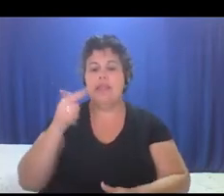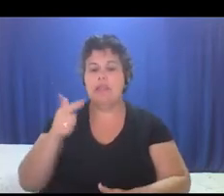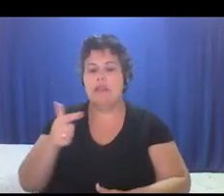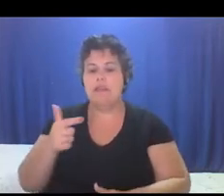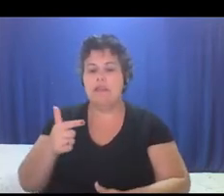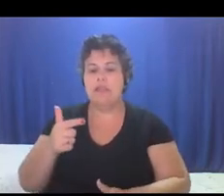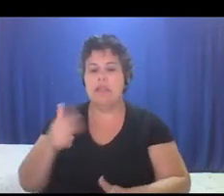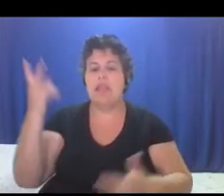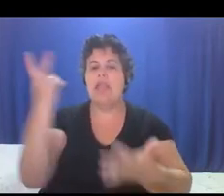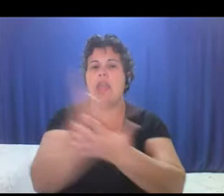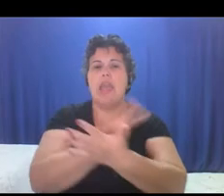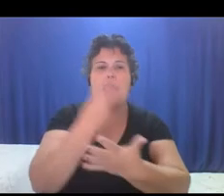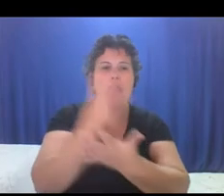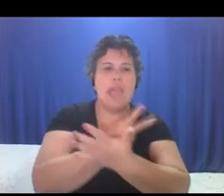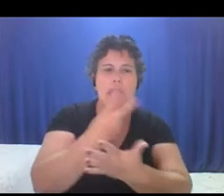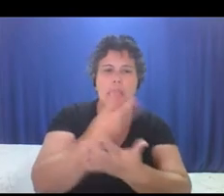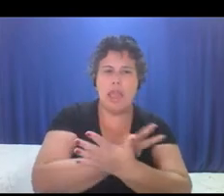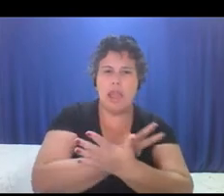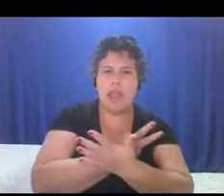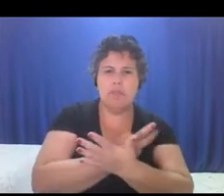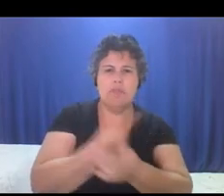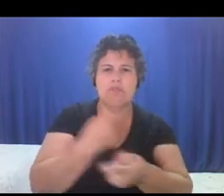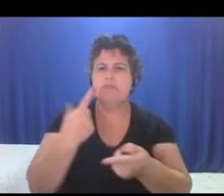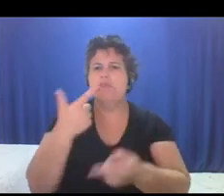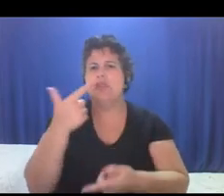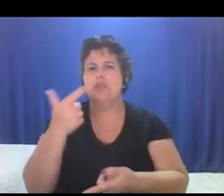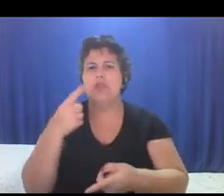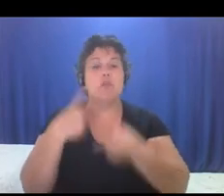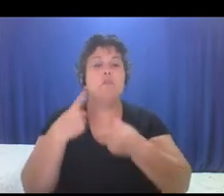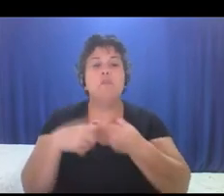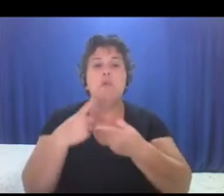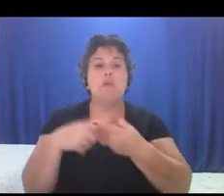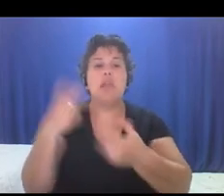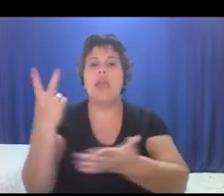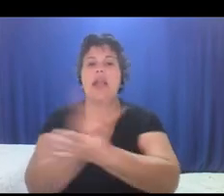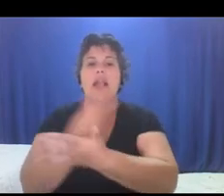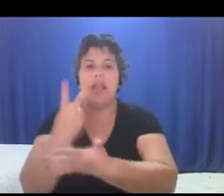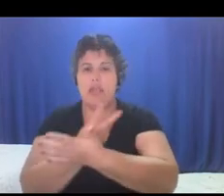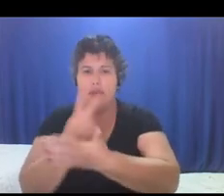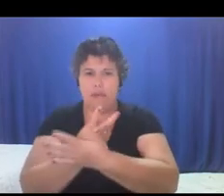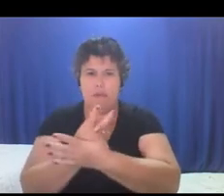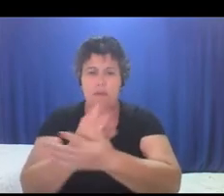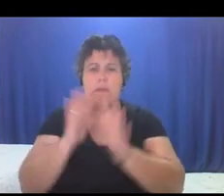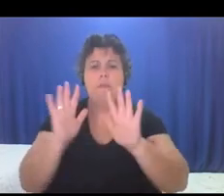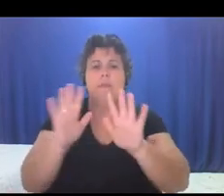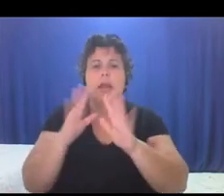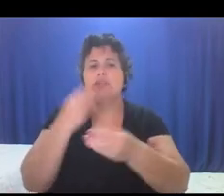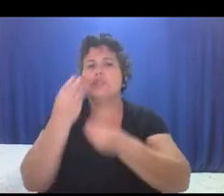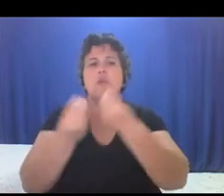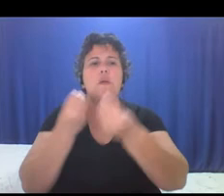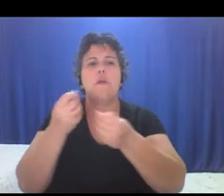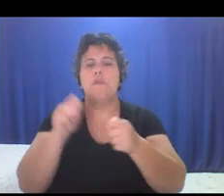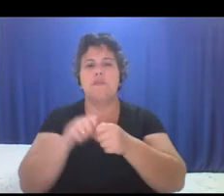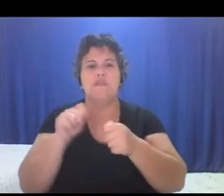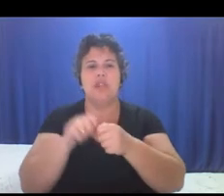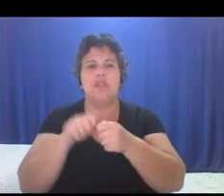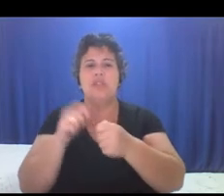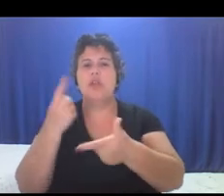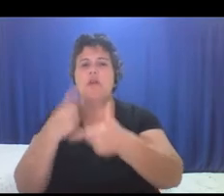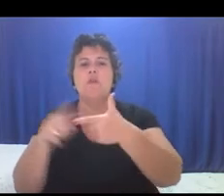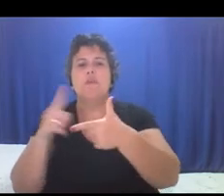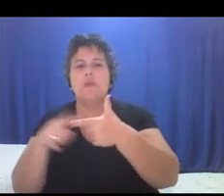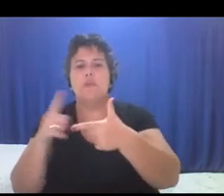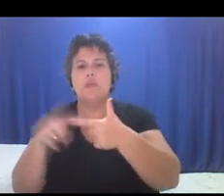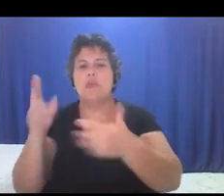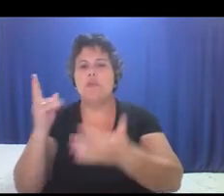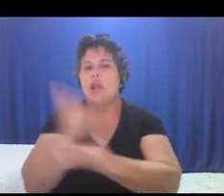erro, não tem o porquê que você errou, e sim o que que a gente vai fazer com essa informação, né? Com esse problema que aconteceu. Então,